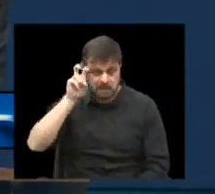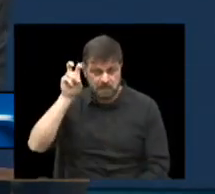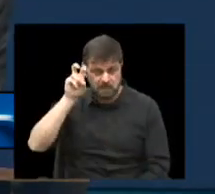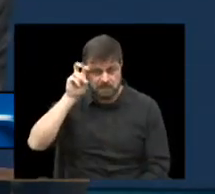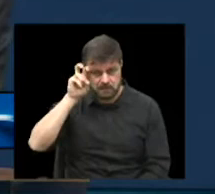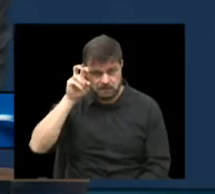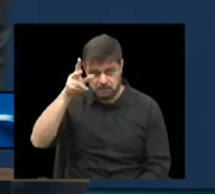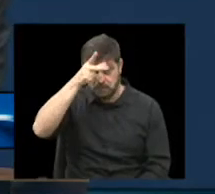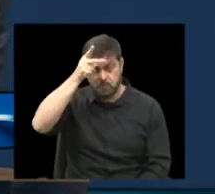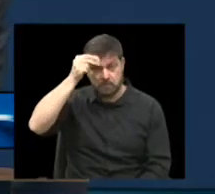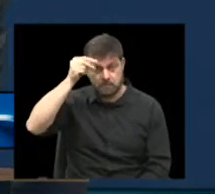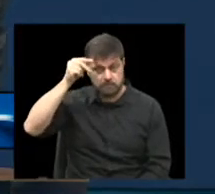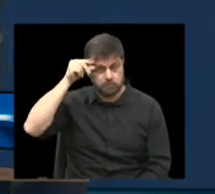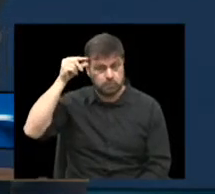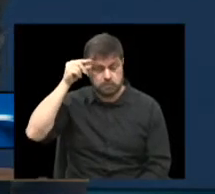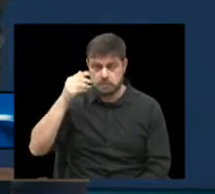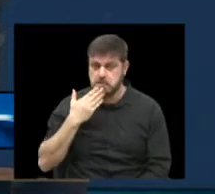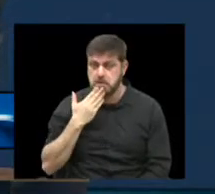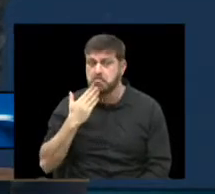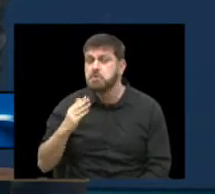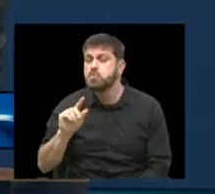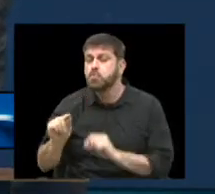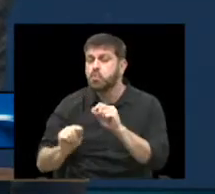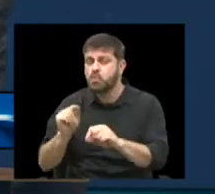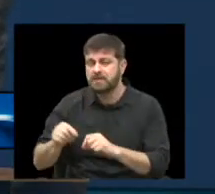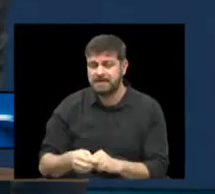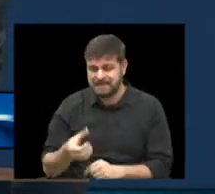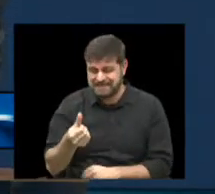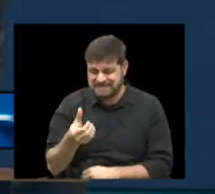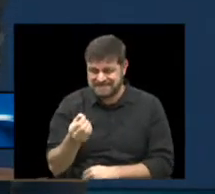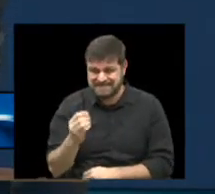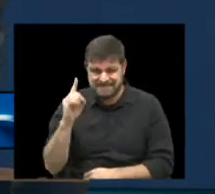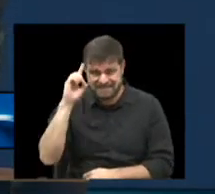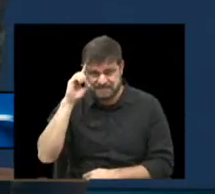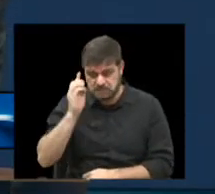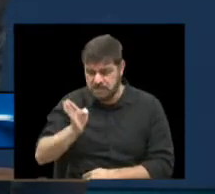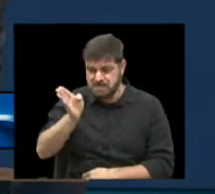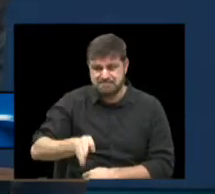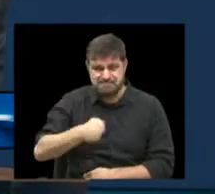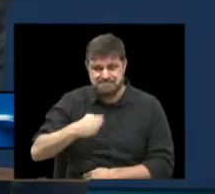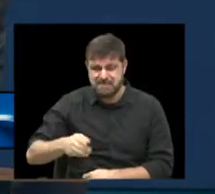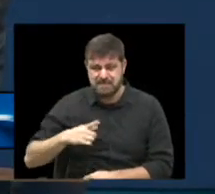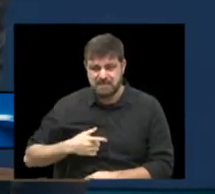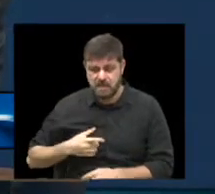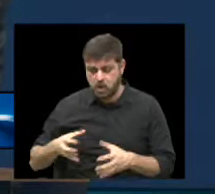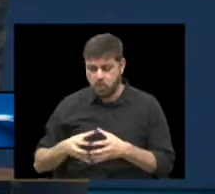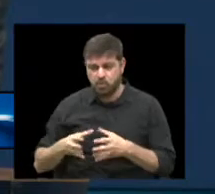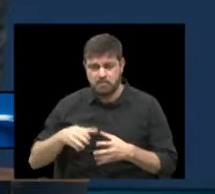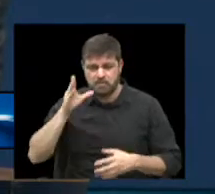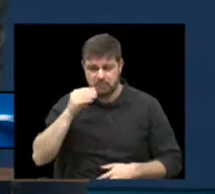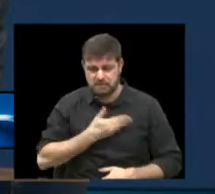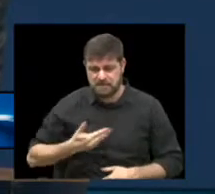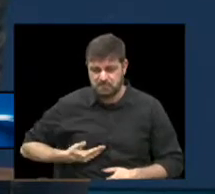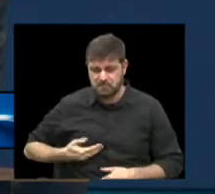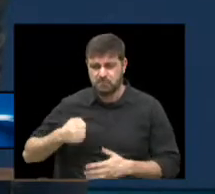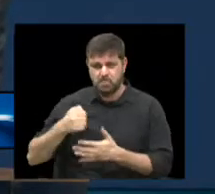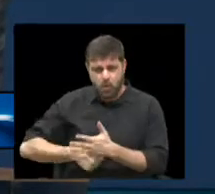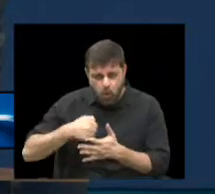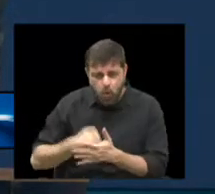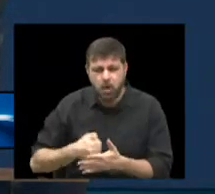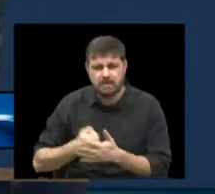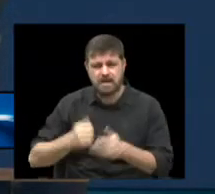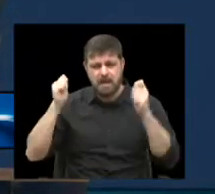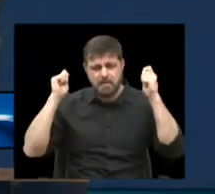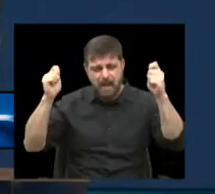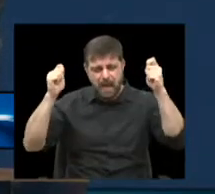o prefeito Jonas Donizete pediu a suspensão por 60 dias da campanha salarial dos servidores públicos municipais, dos servidores e servidoras